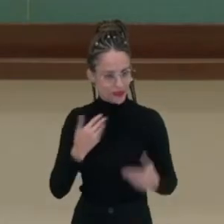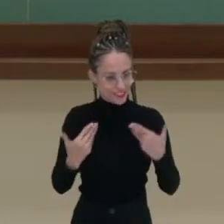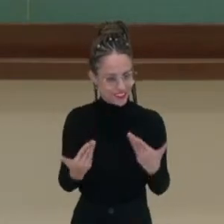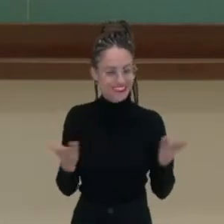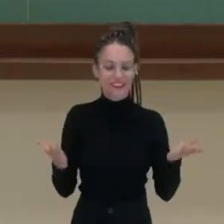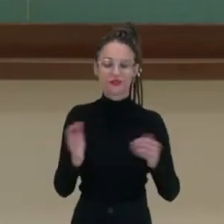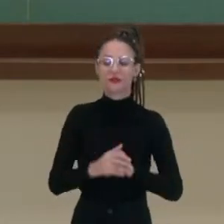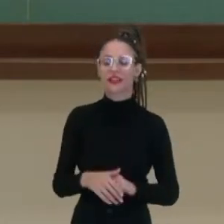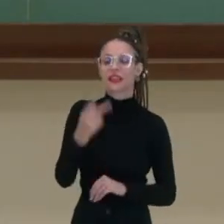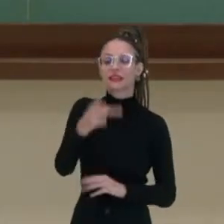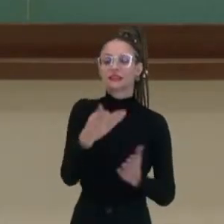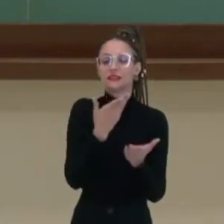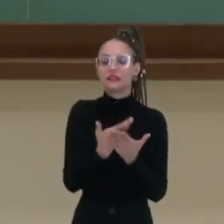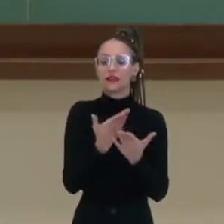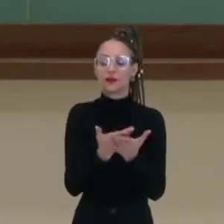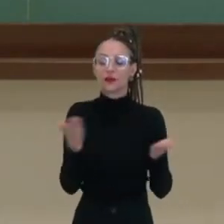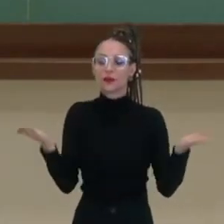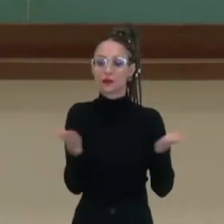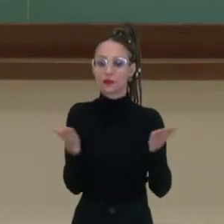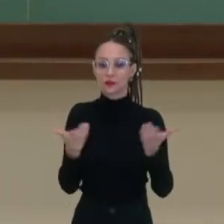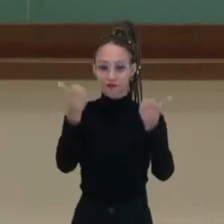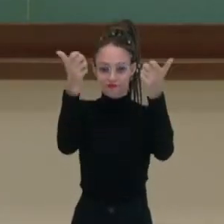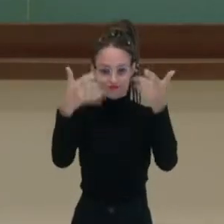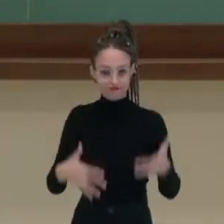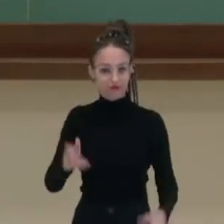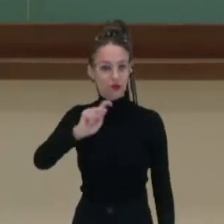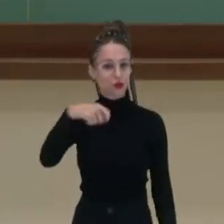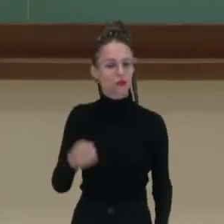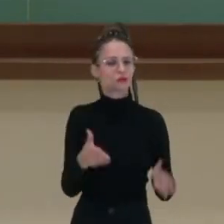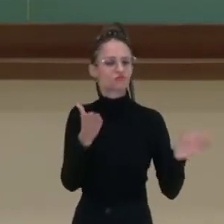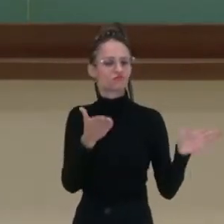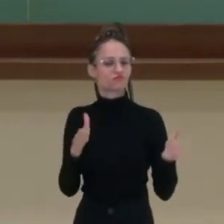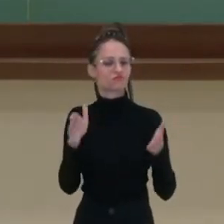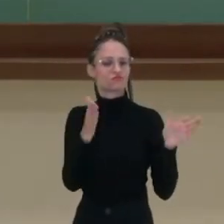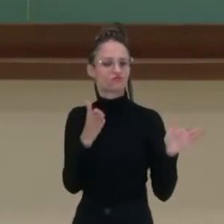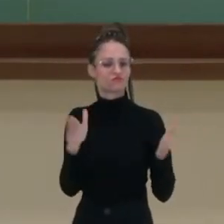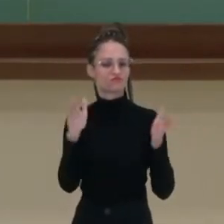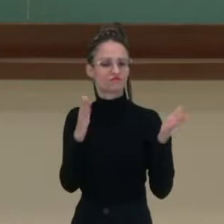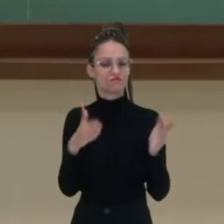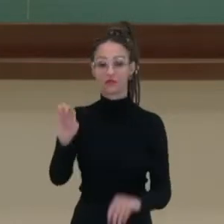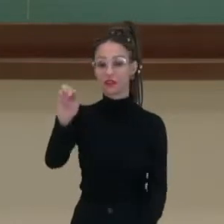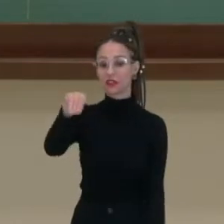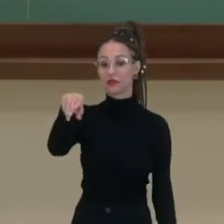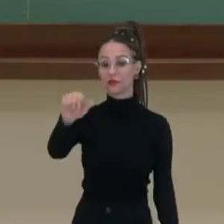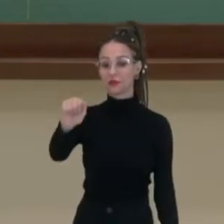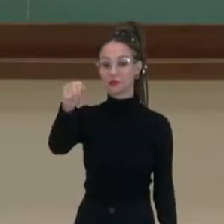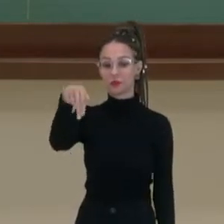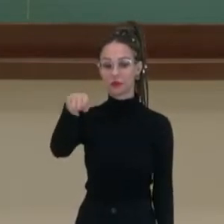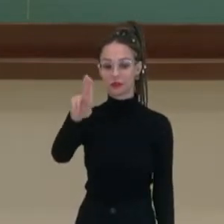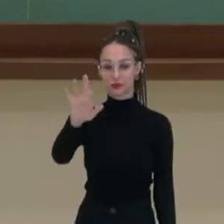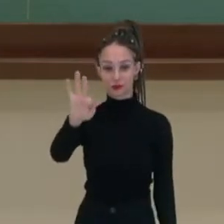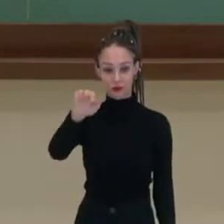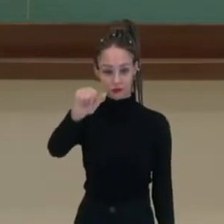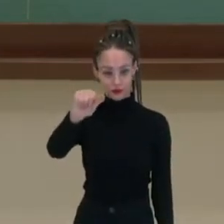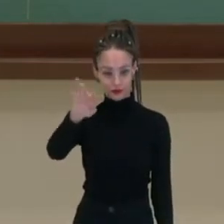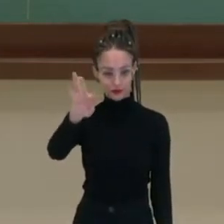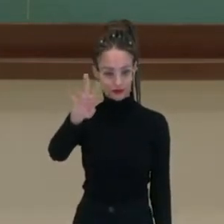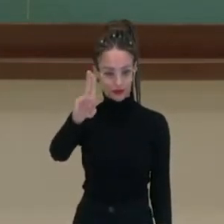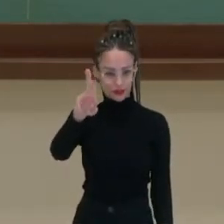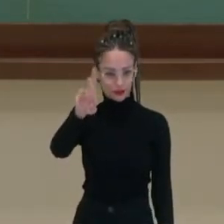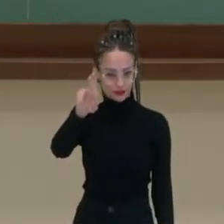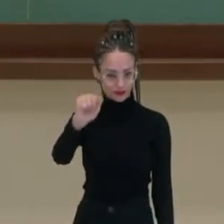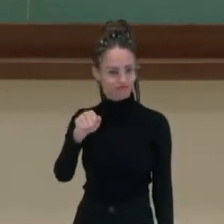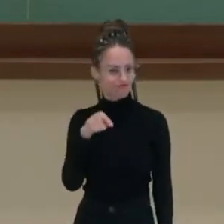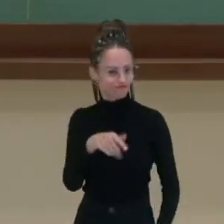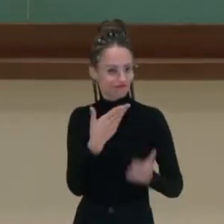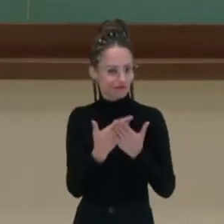nossa aula de hoje nós vamos falar sobre a manufatura, outra aula legal, dando continuidade àquela